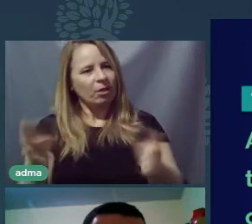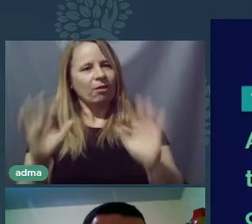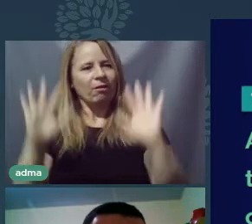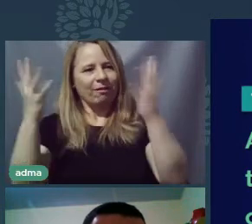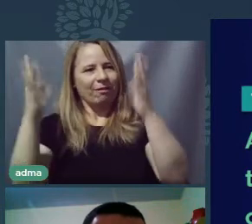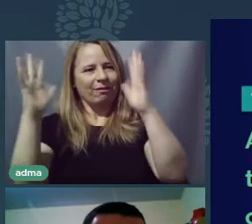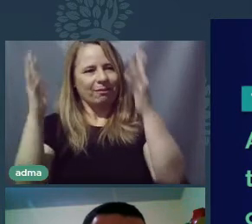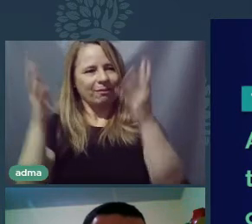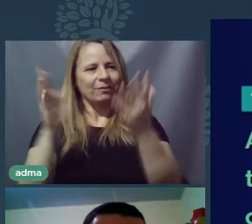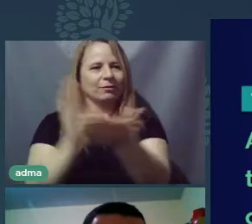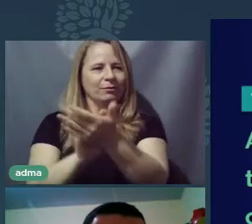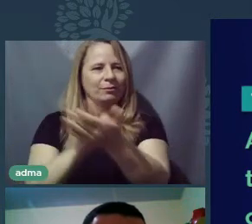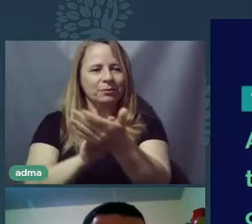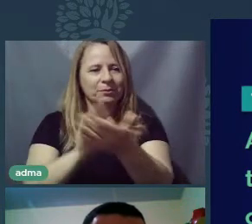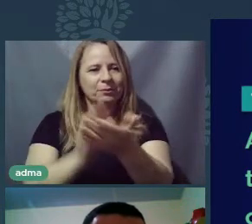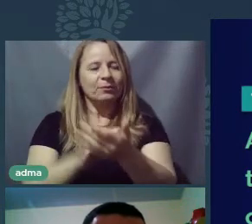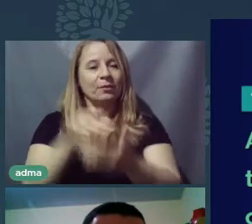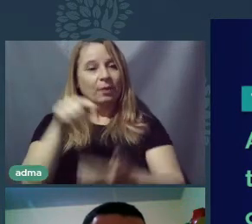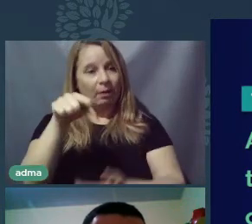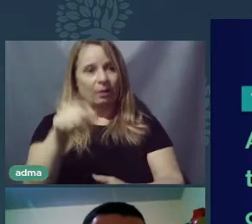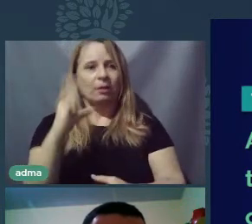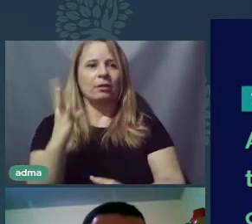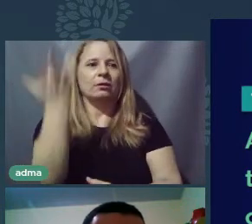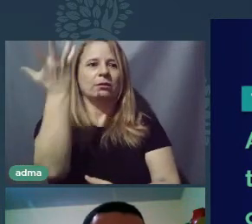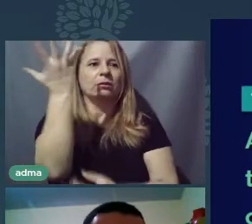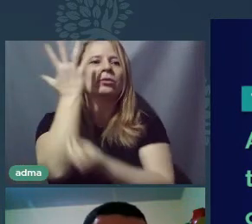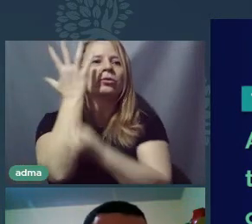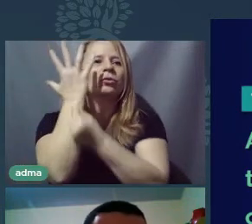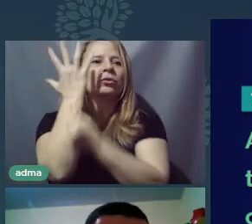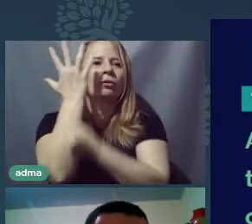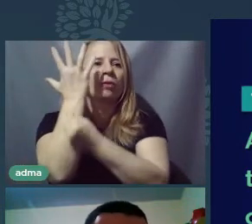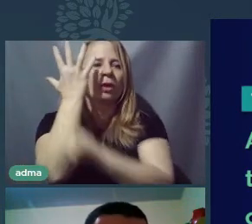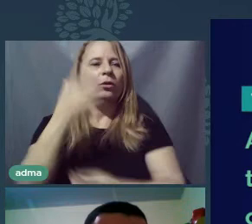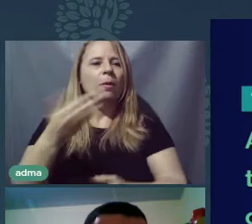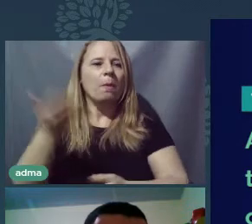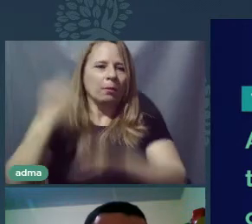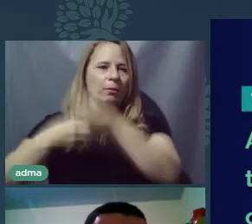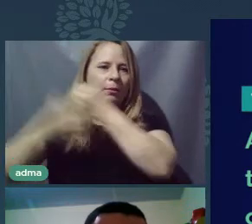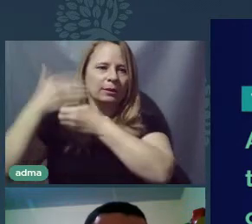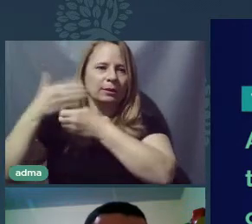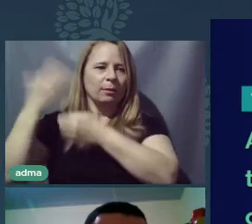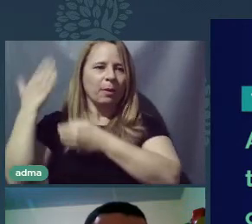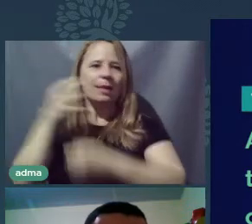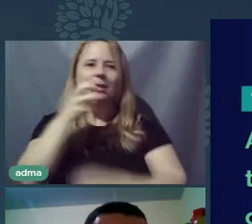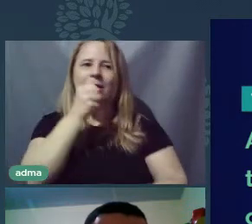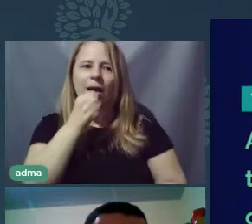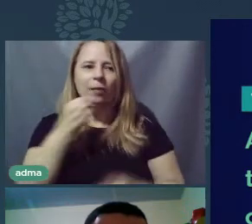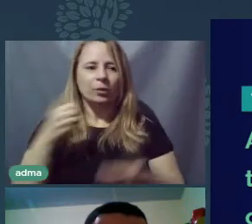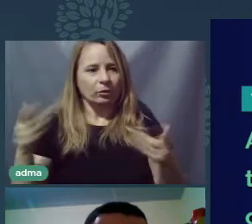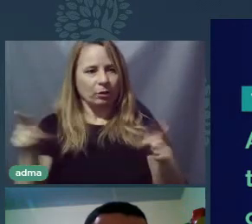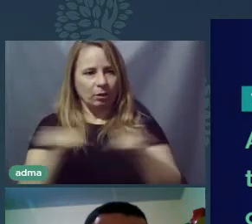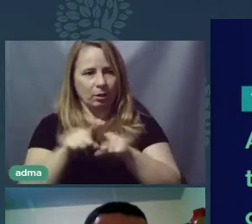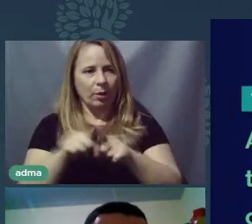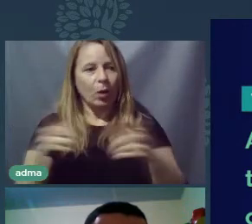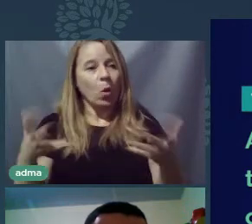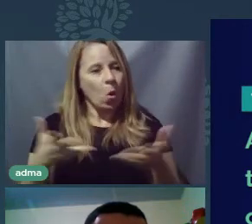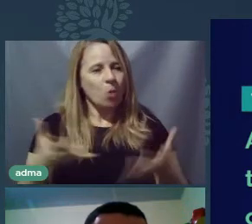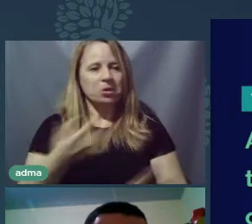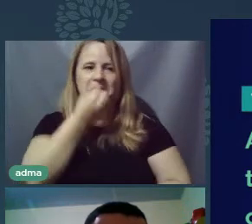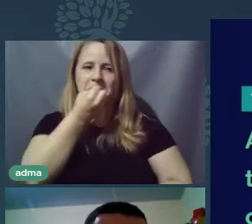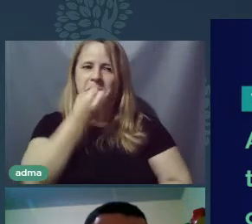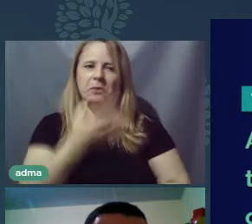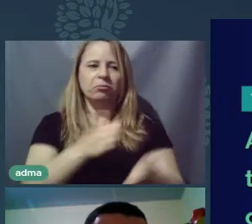do encontro. Já vi a repercussão do primeiro dia e de hoje mesmo, então tudo isso merece o